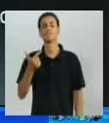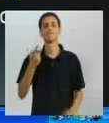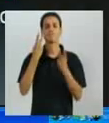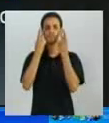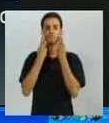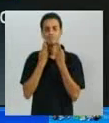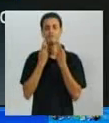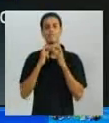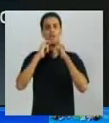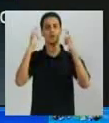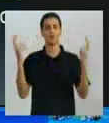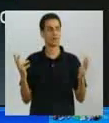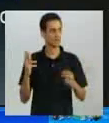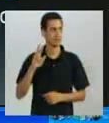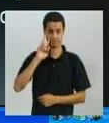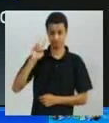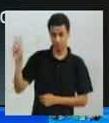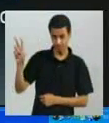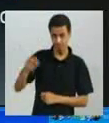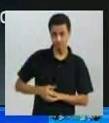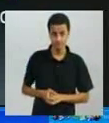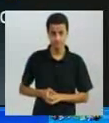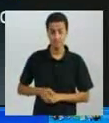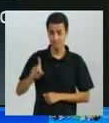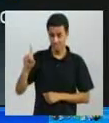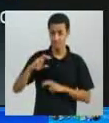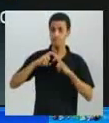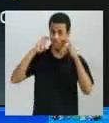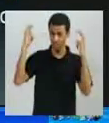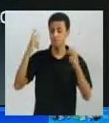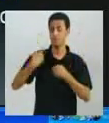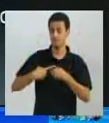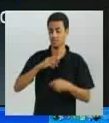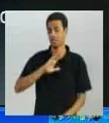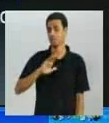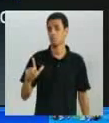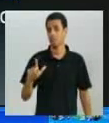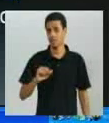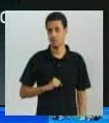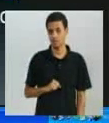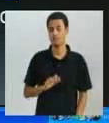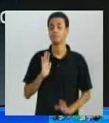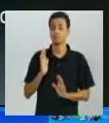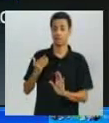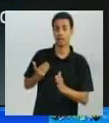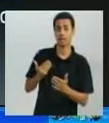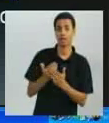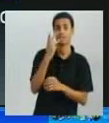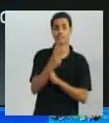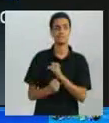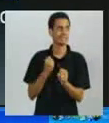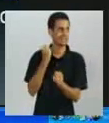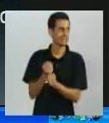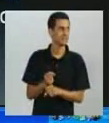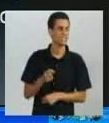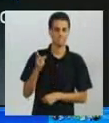ordeira. Estou aqui, senhores. Esta vergonha para o município de Blumenau. Vai fazer 3 anos e esta criancinha